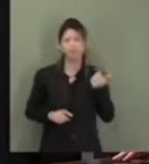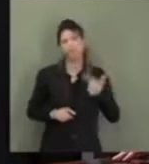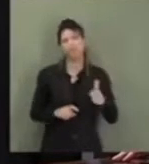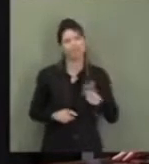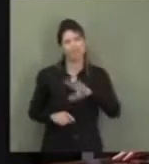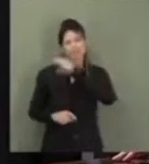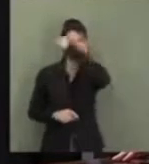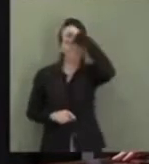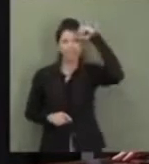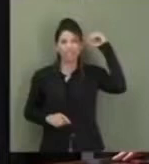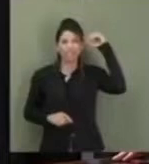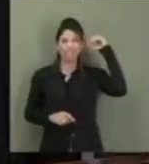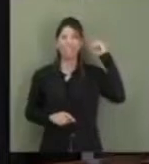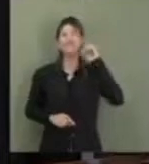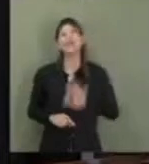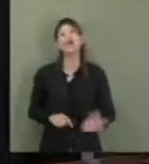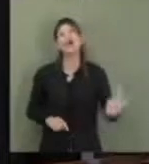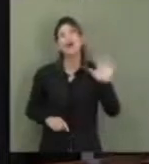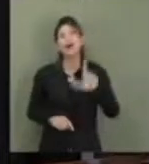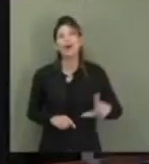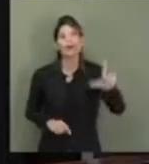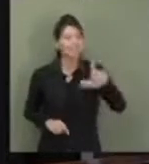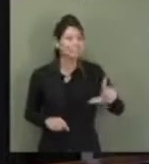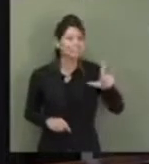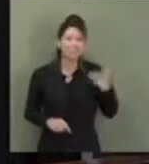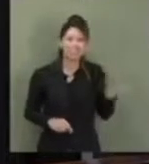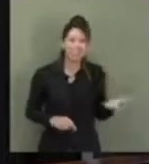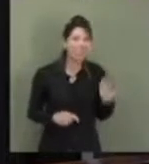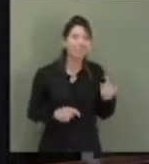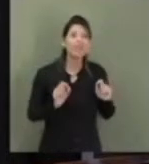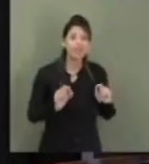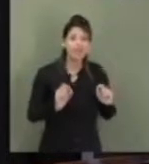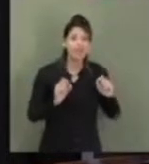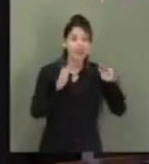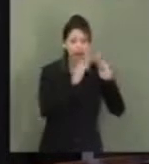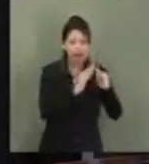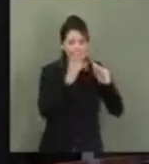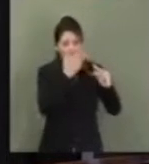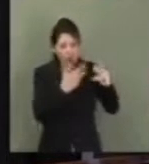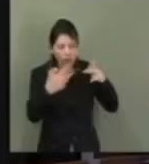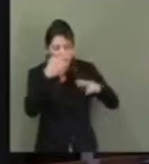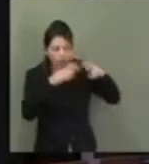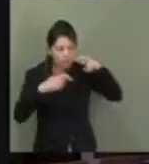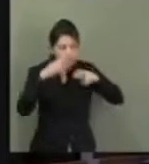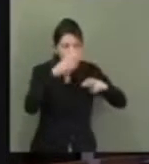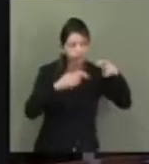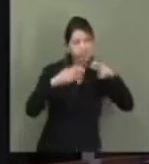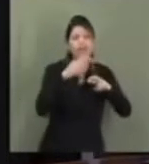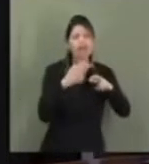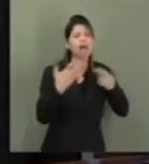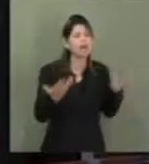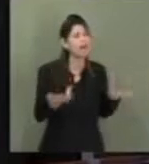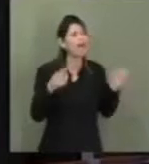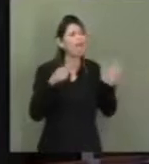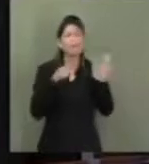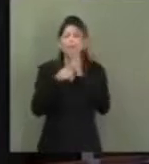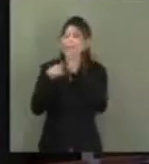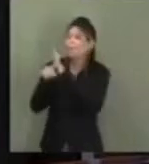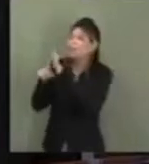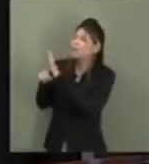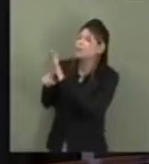óbvio que uma busca e apreensão na casa de um ex-presidente gera repercussão mundial. Fica a pergunta, senador Girão.